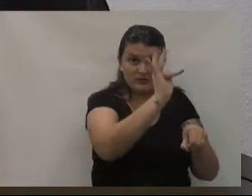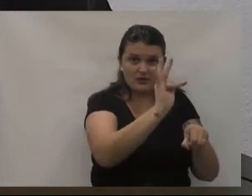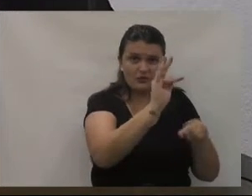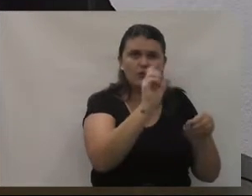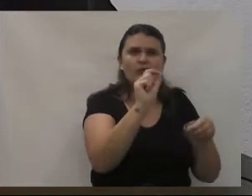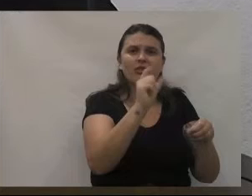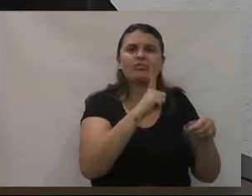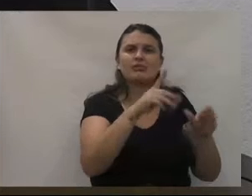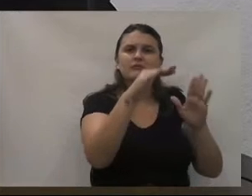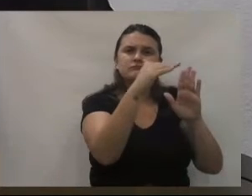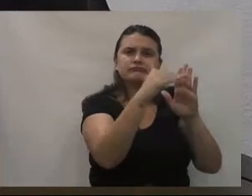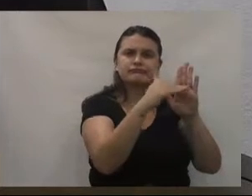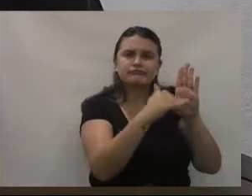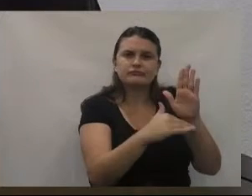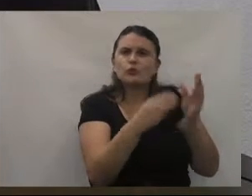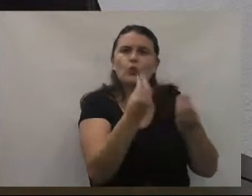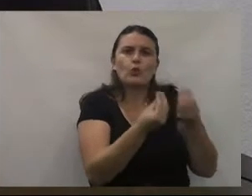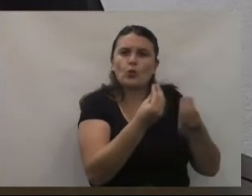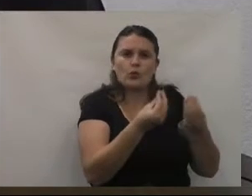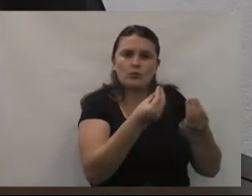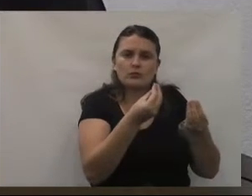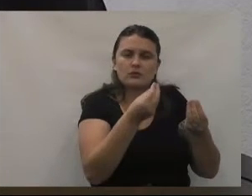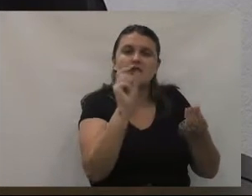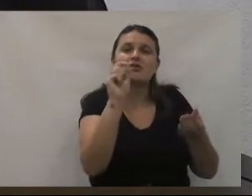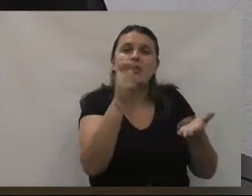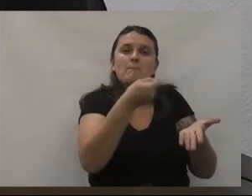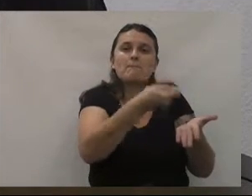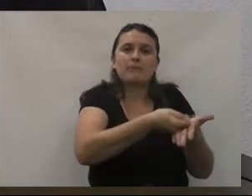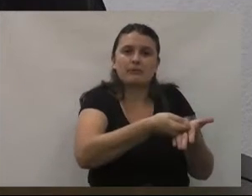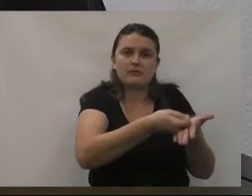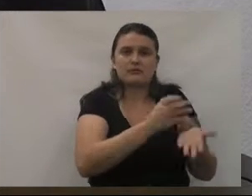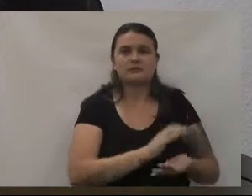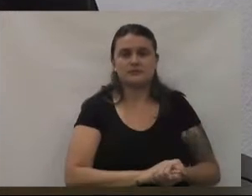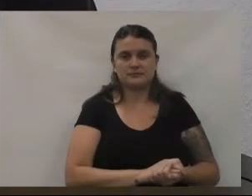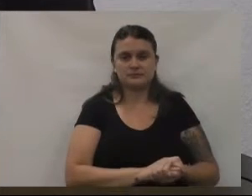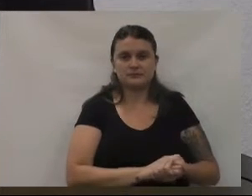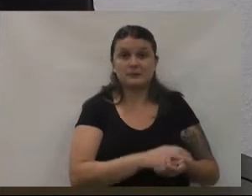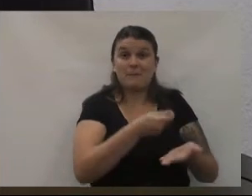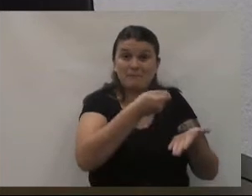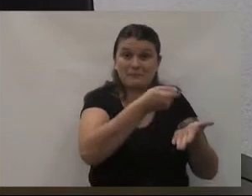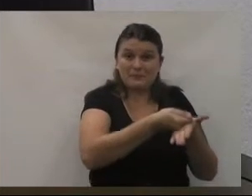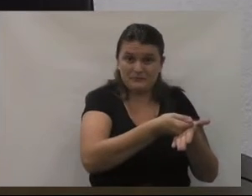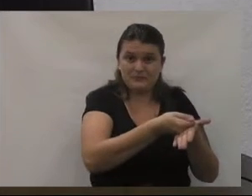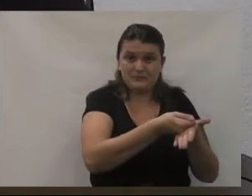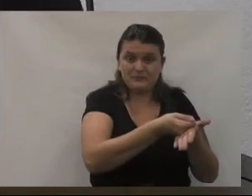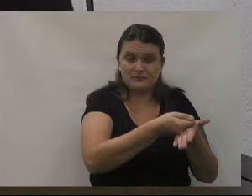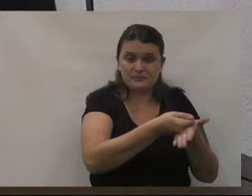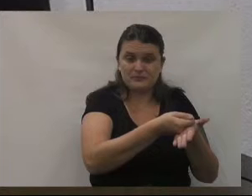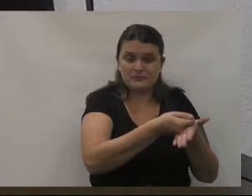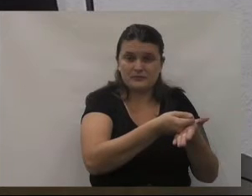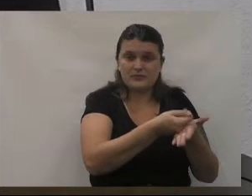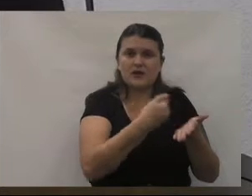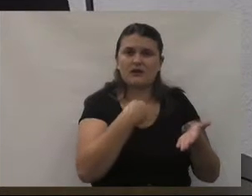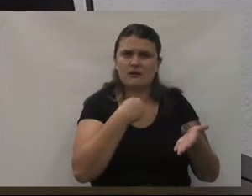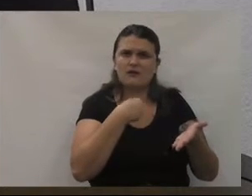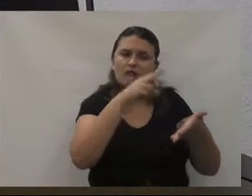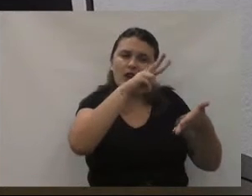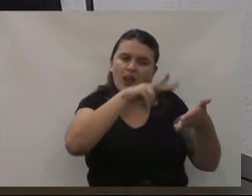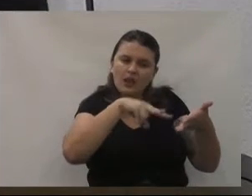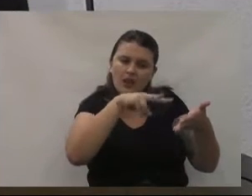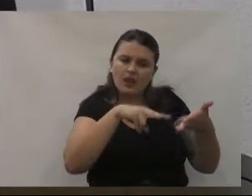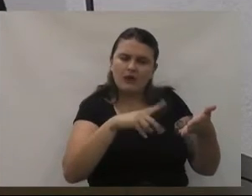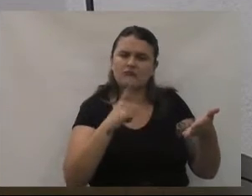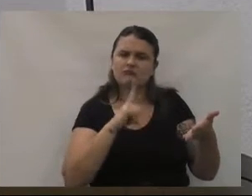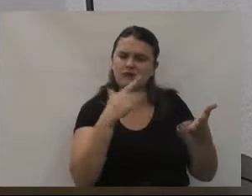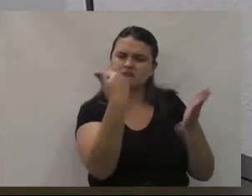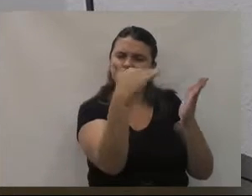previu quais seriam as fontes de custeio. As fontes de custeio, eu vou ter que ler de tantas